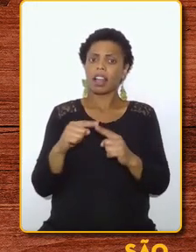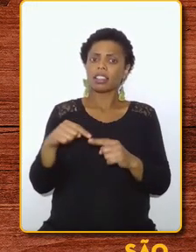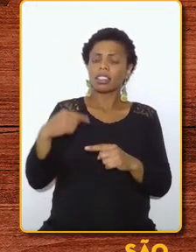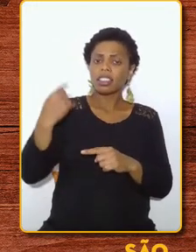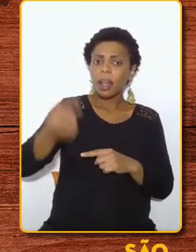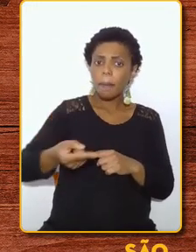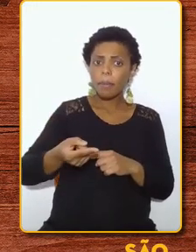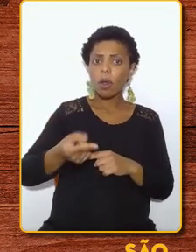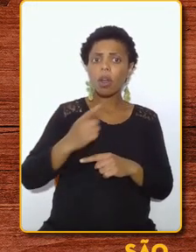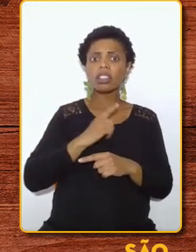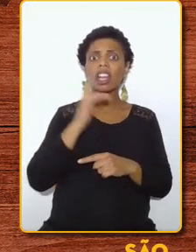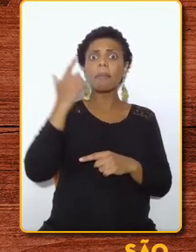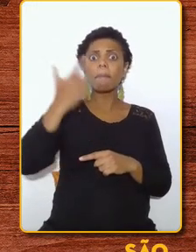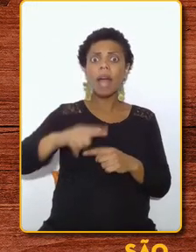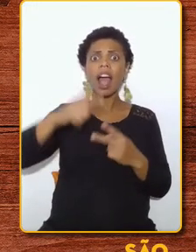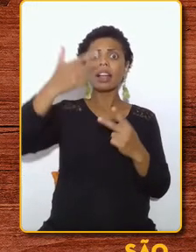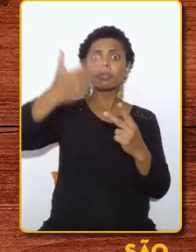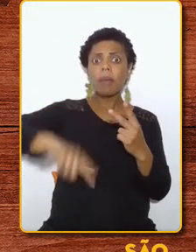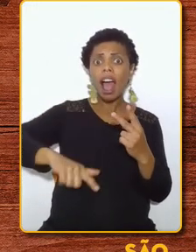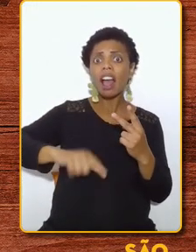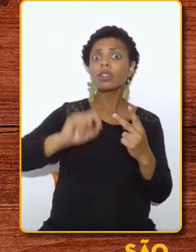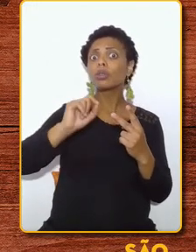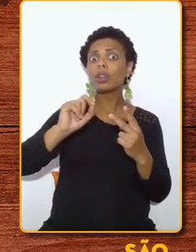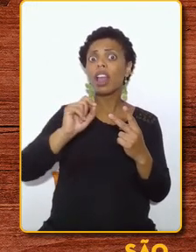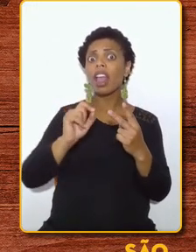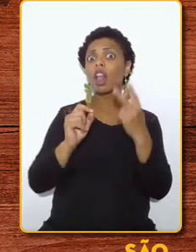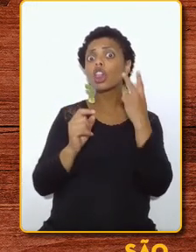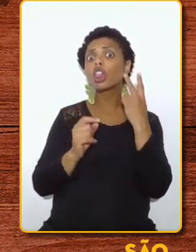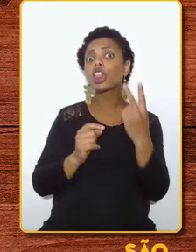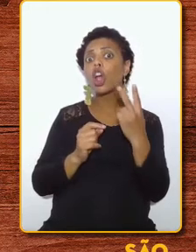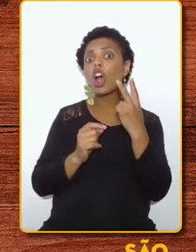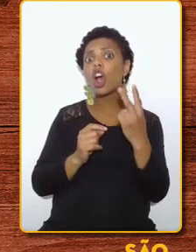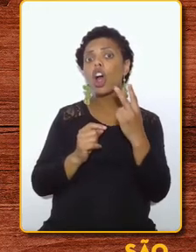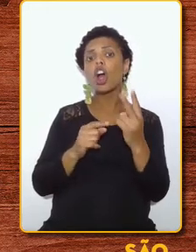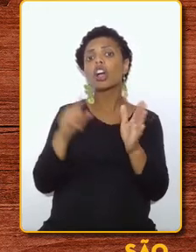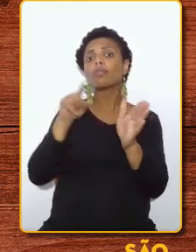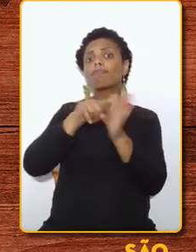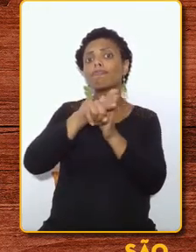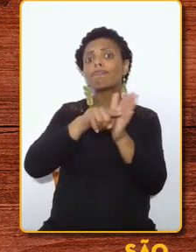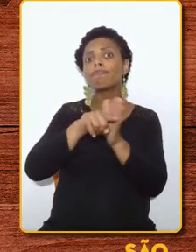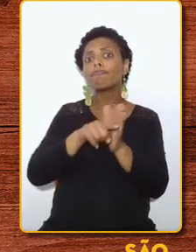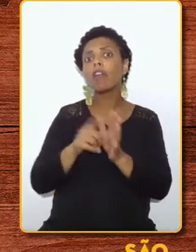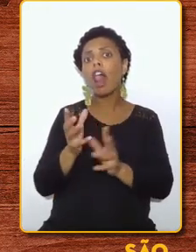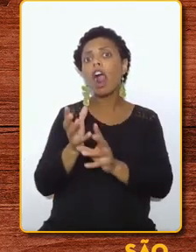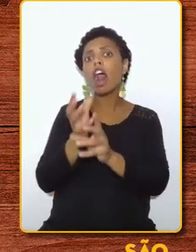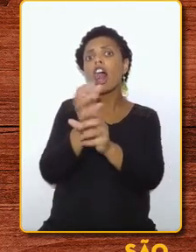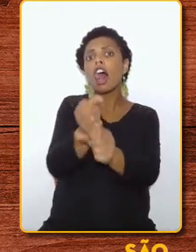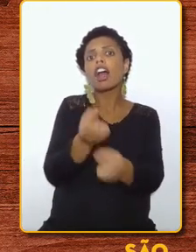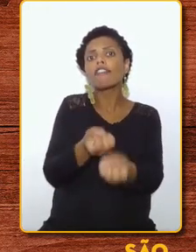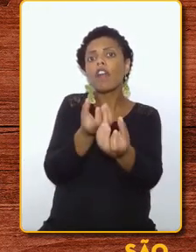dois censos que atualizaram esses valores. O censo de